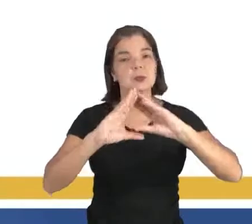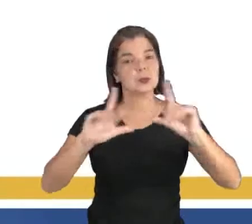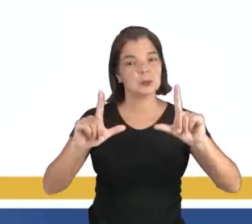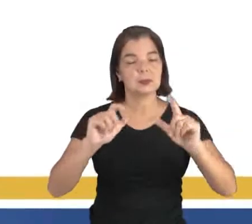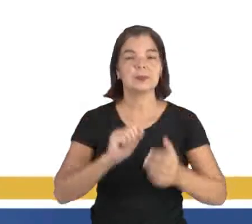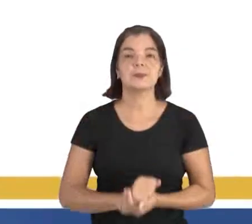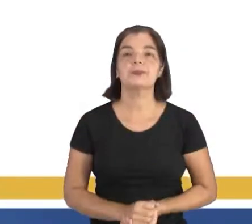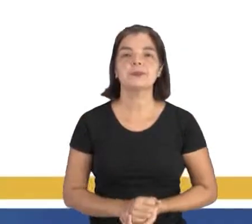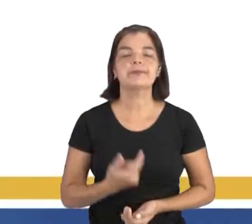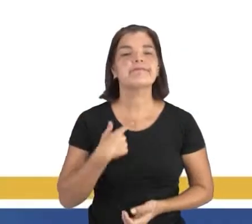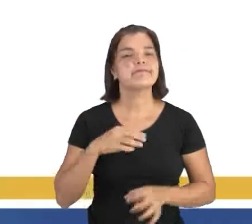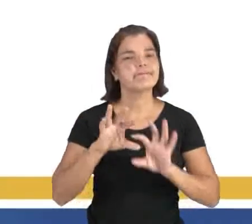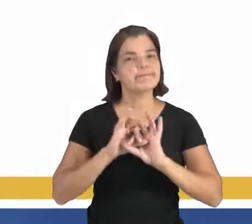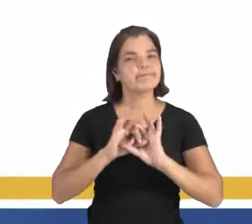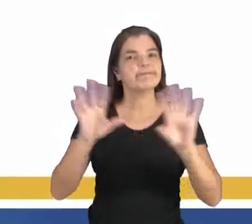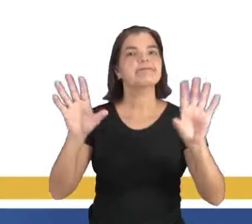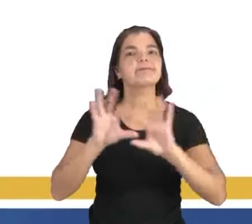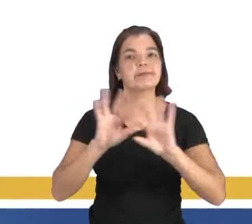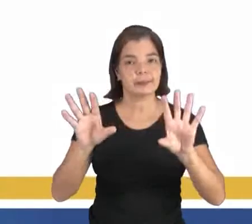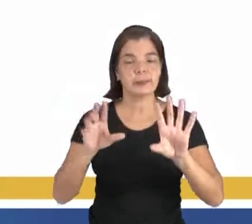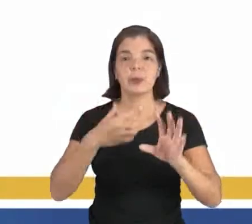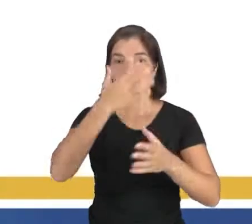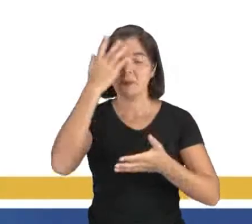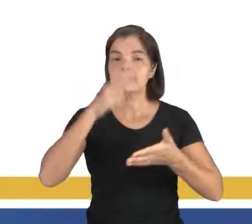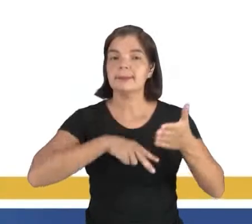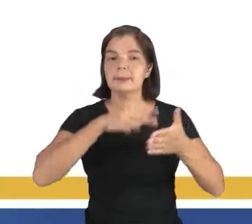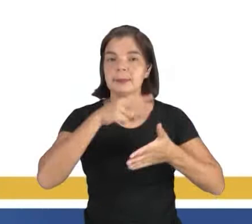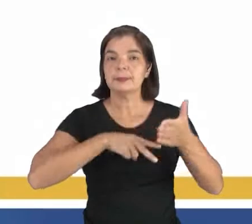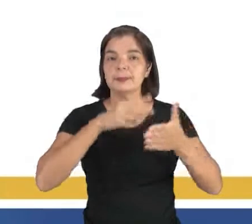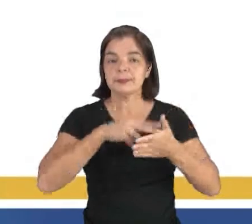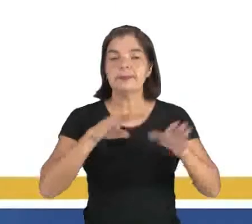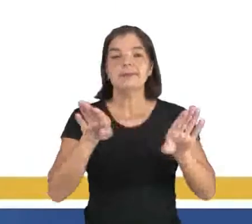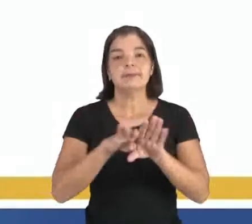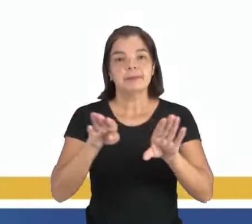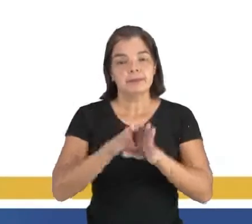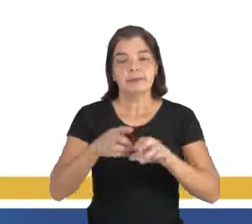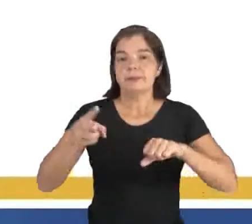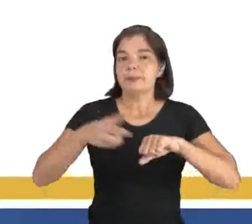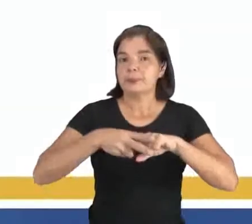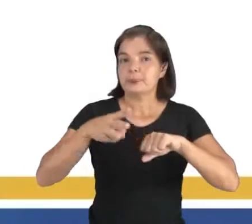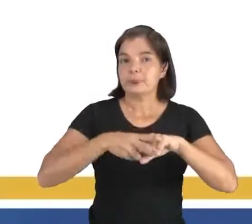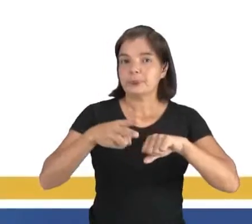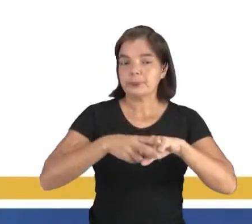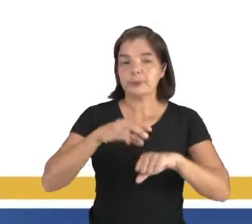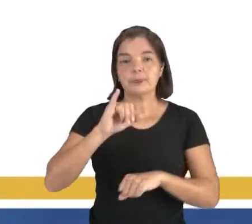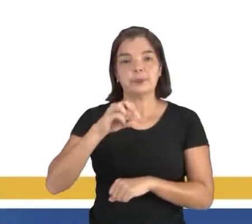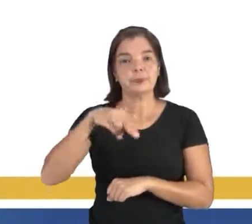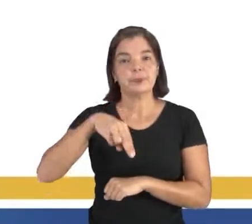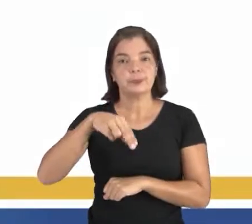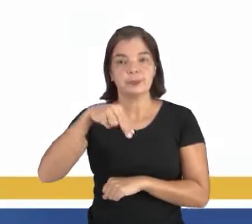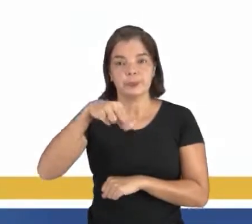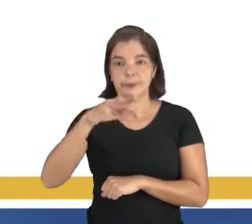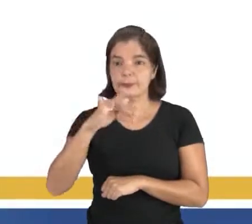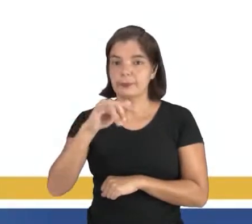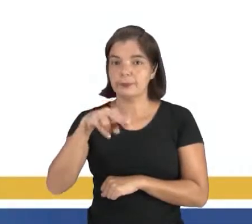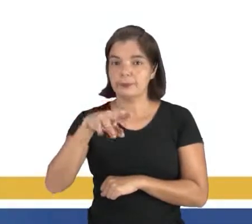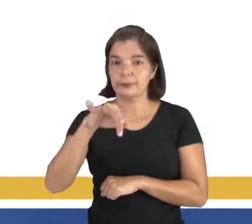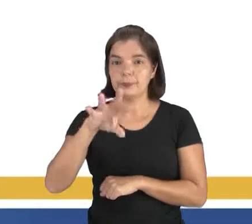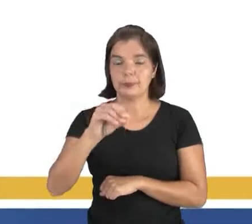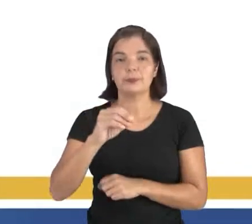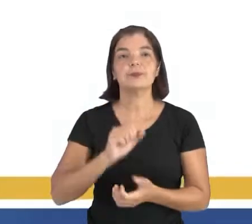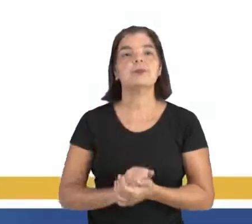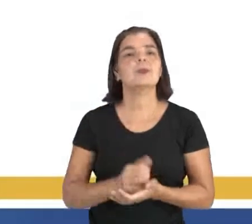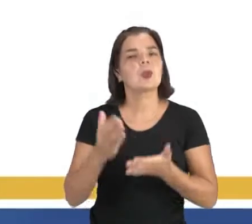objetiva. Permite a liberdade de ação do leitor. Emprega verbos no infinitivo. Vamos ver aqui